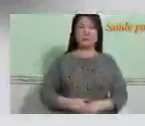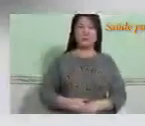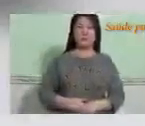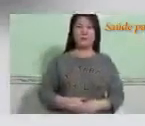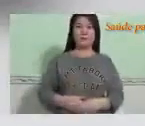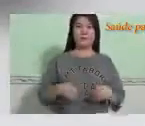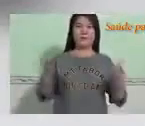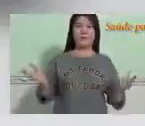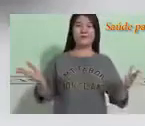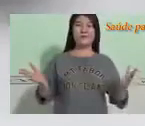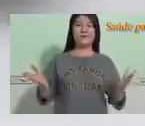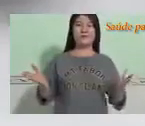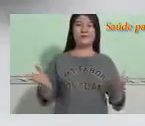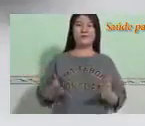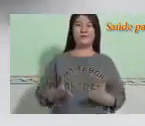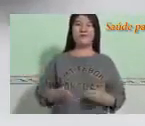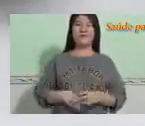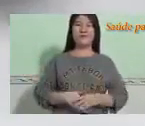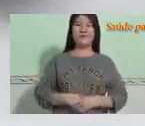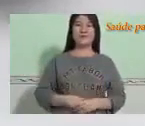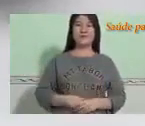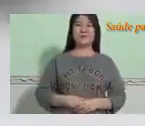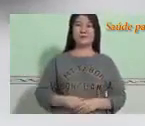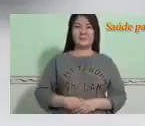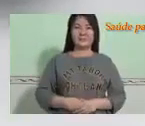ser administrados em hospitais ou clínicas.